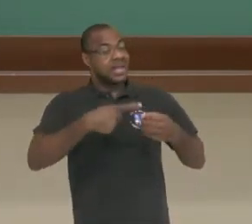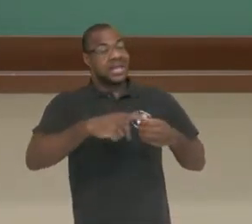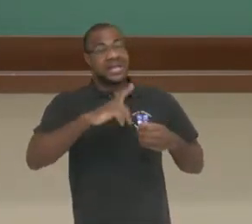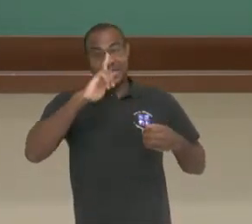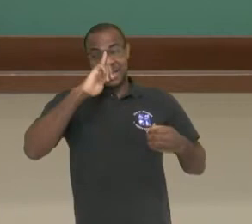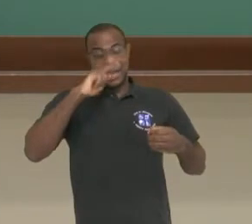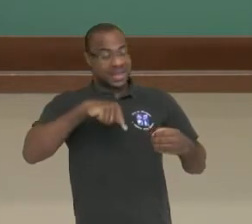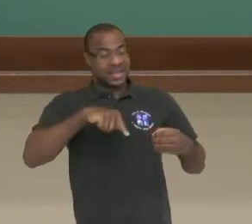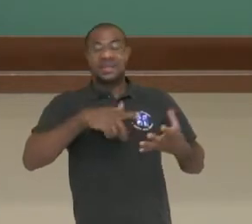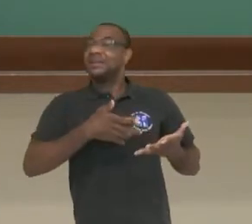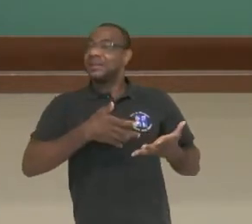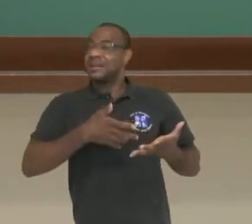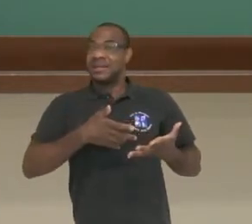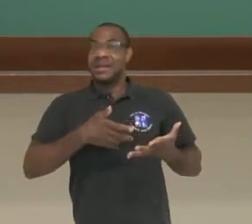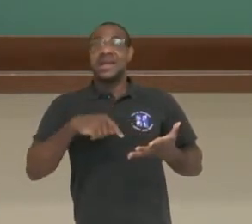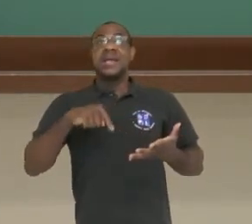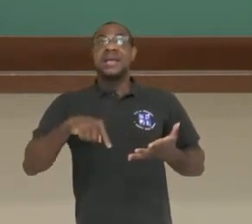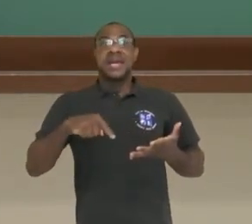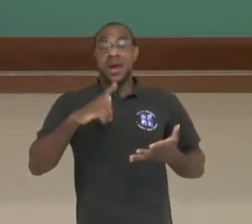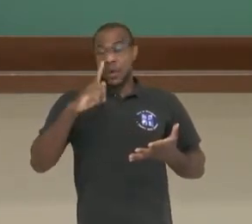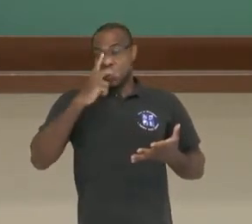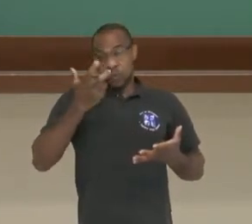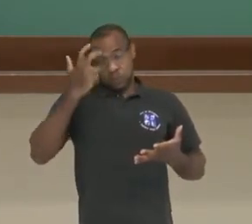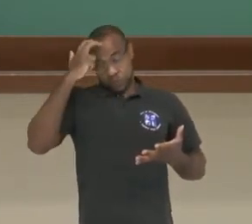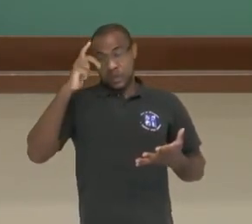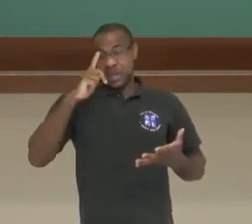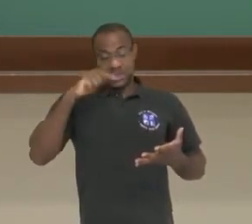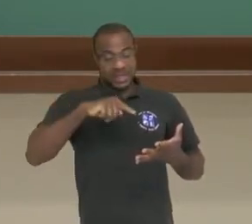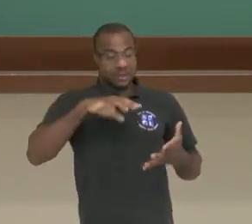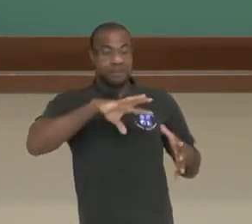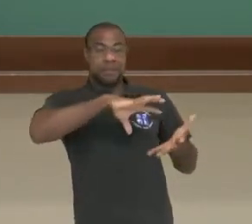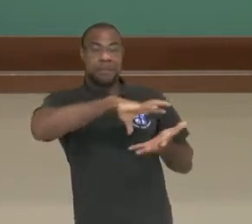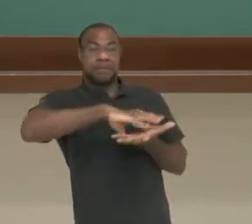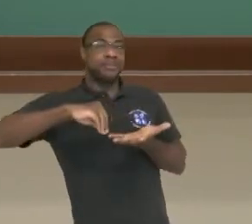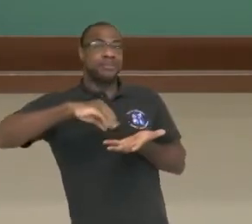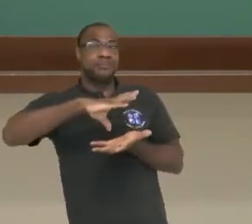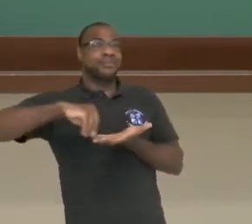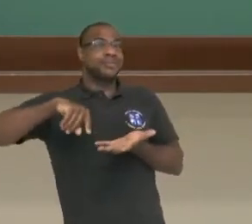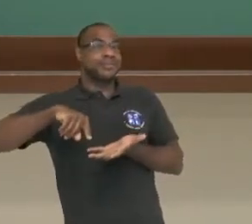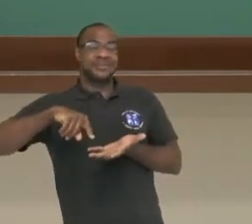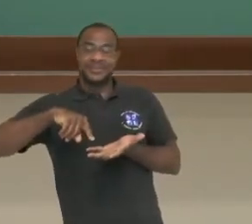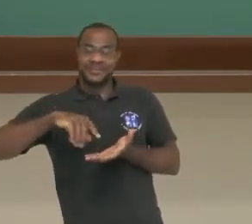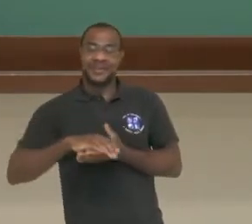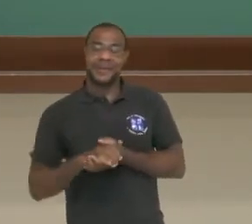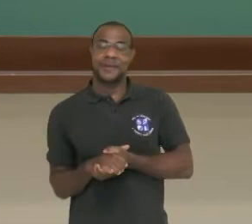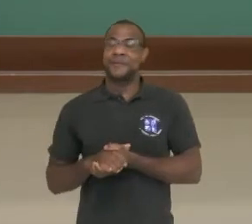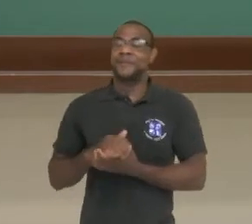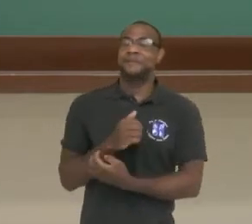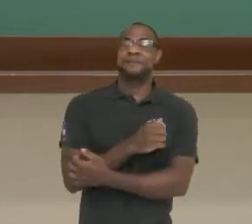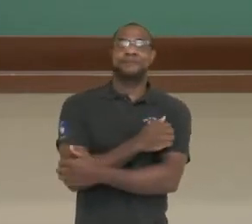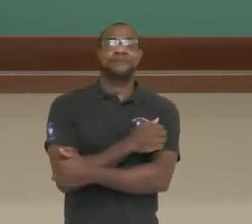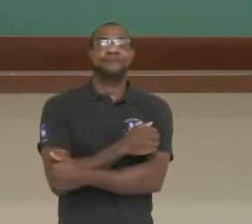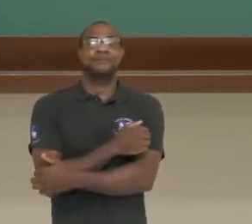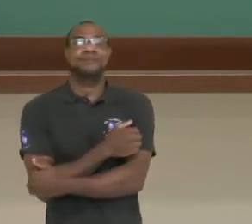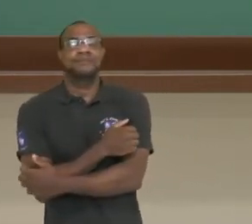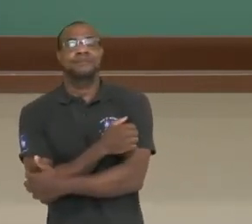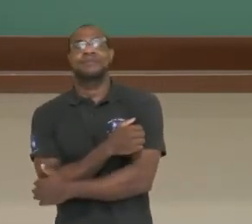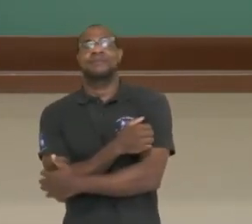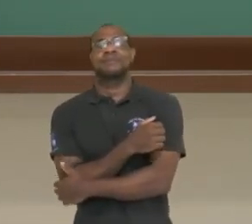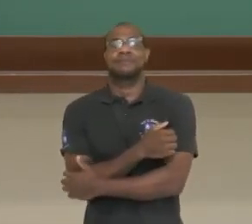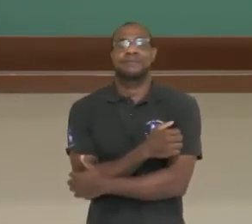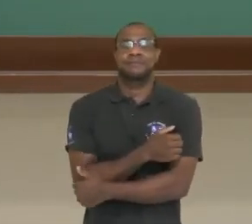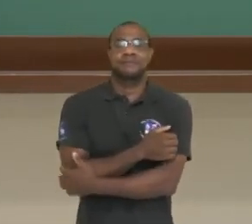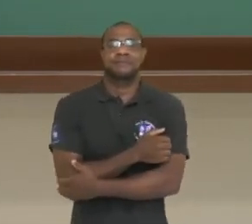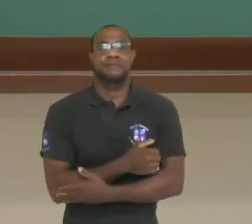cultura grega para Roma. Inclusive, graças aos romanos e sua quase que, obsessão